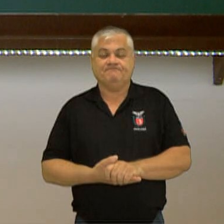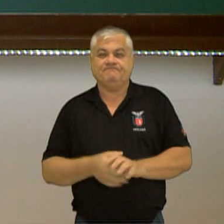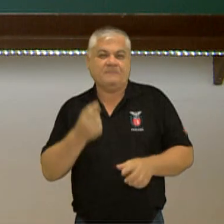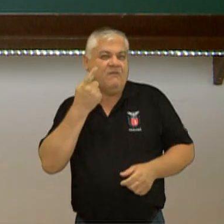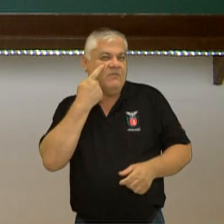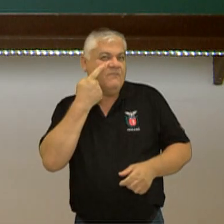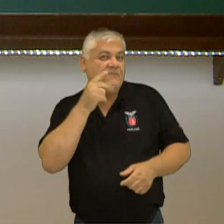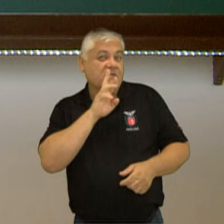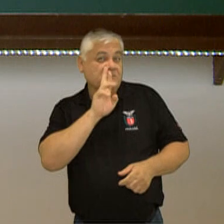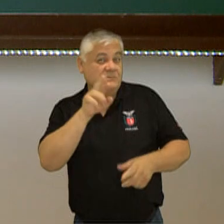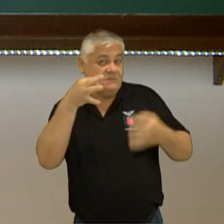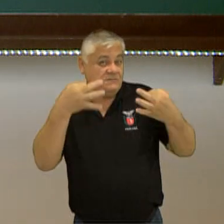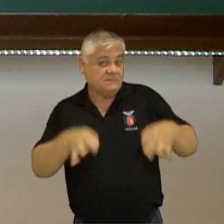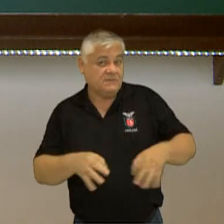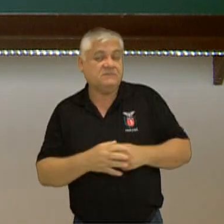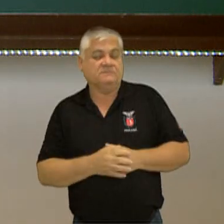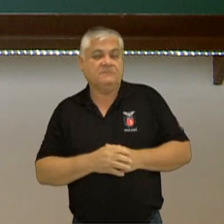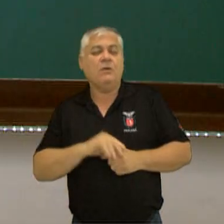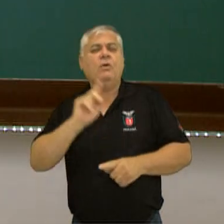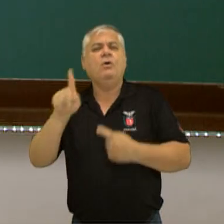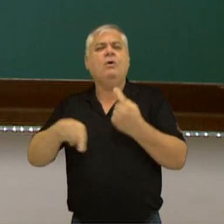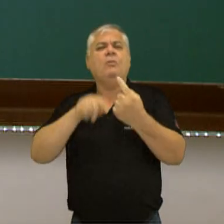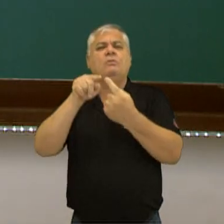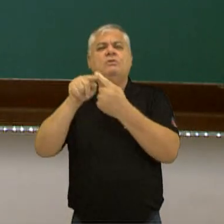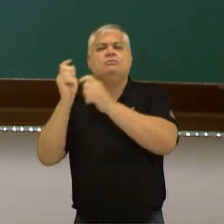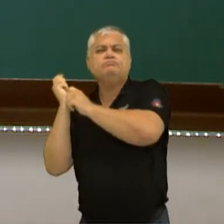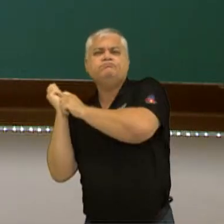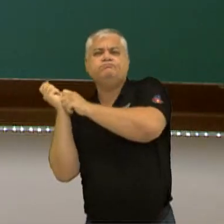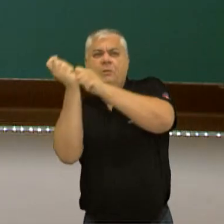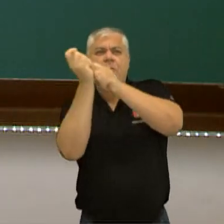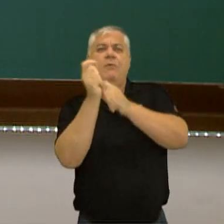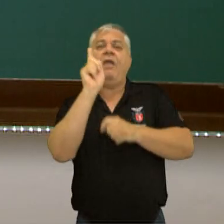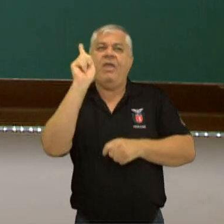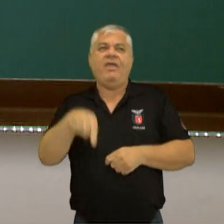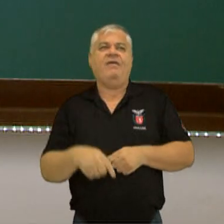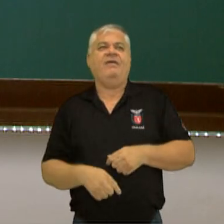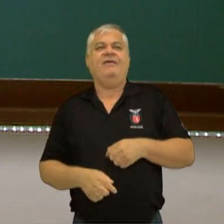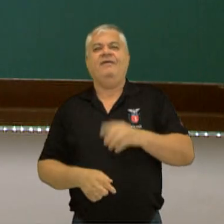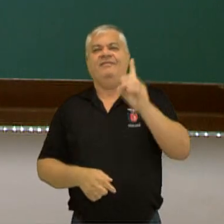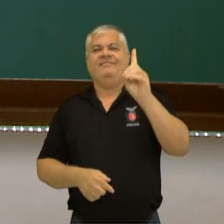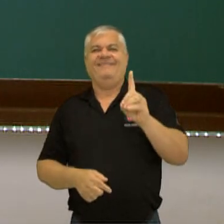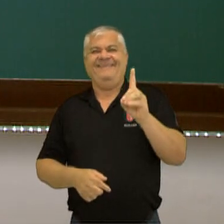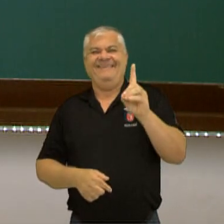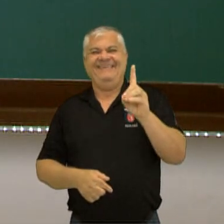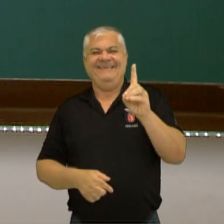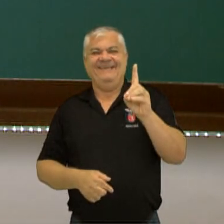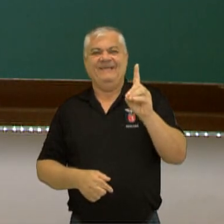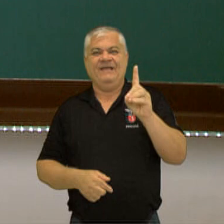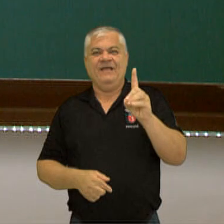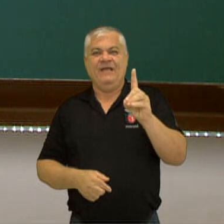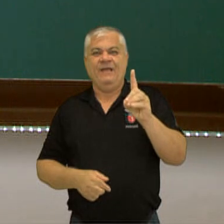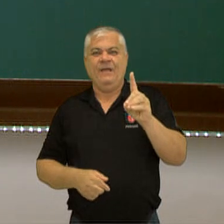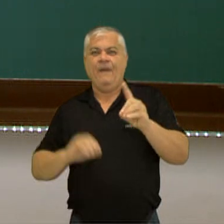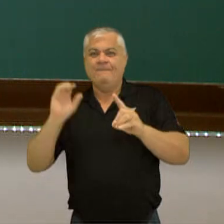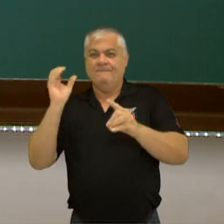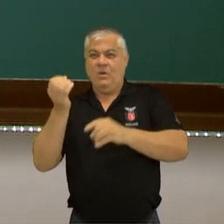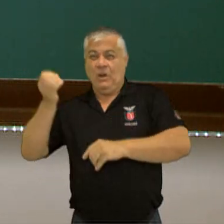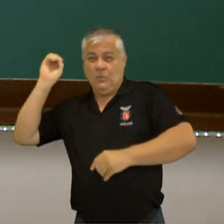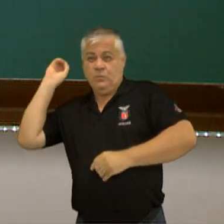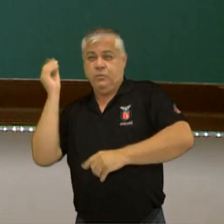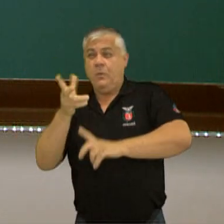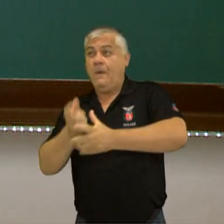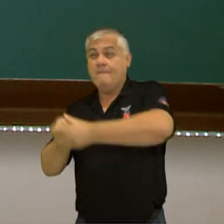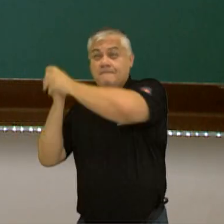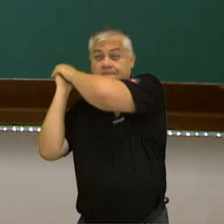Vamos ver a resposta correta? Então, o objetivo do beisebol é rebater uma bola que é lançada, percorrer as quatro bases que compõem o